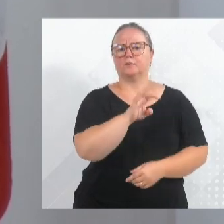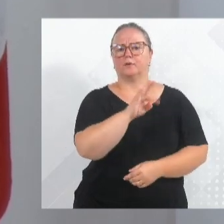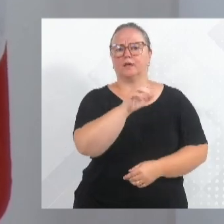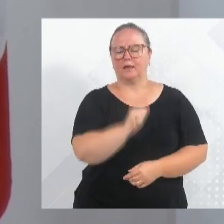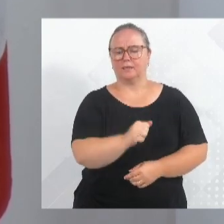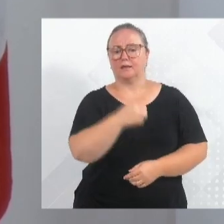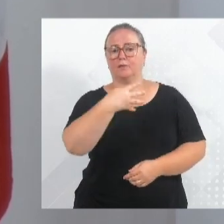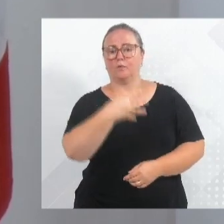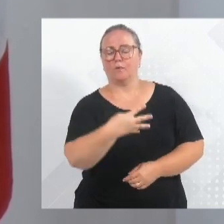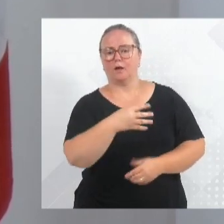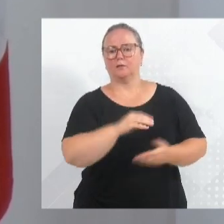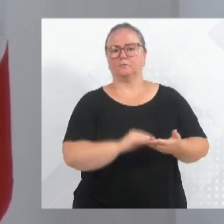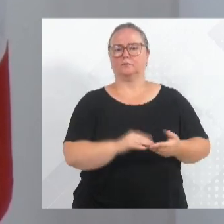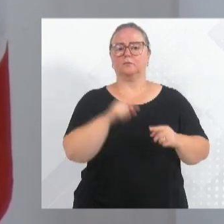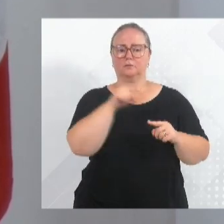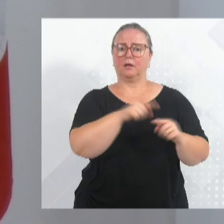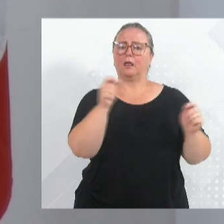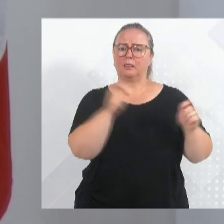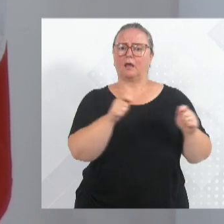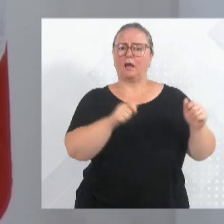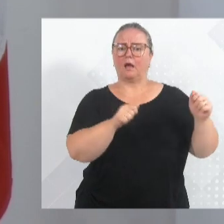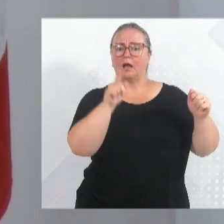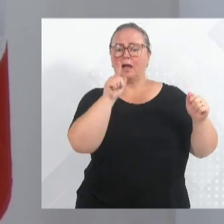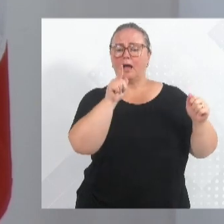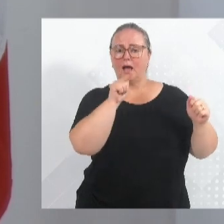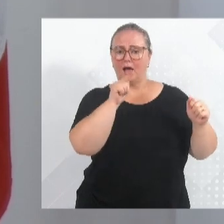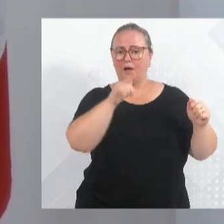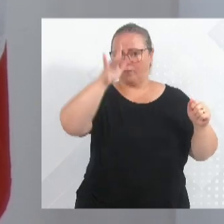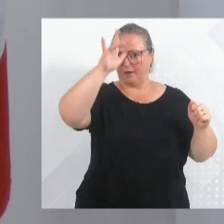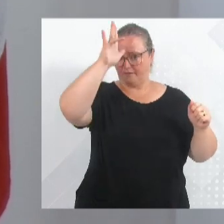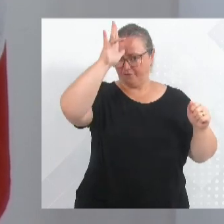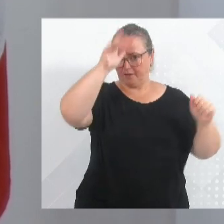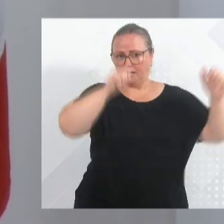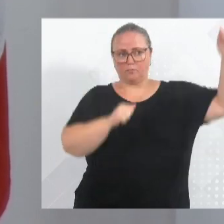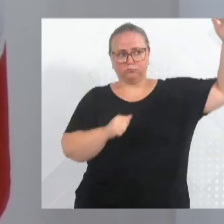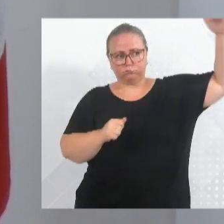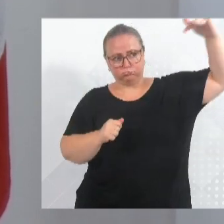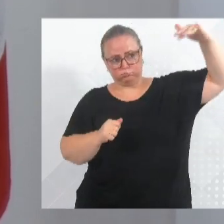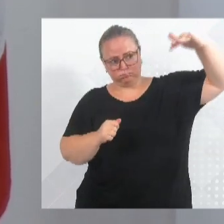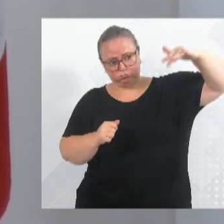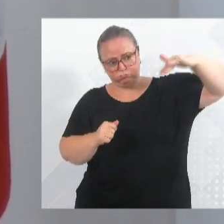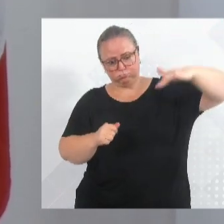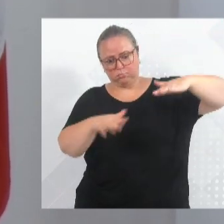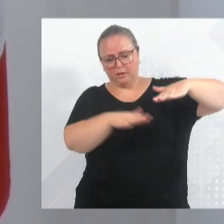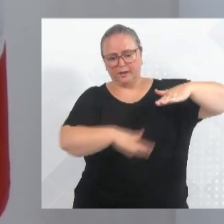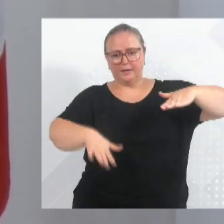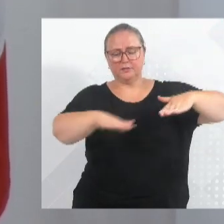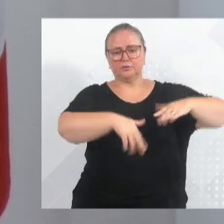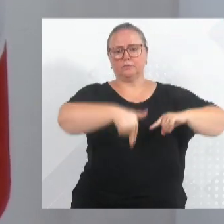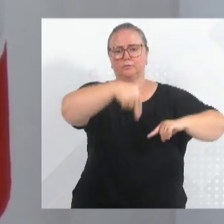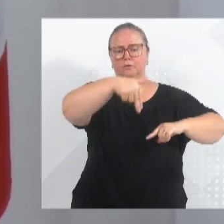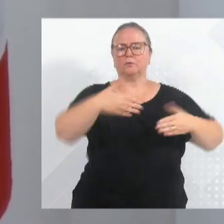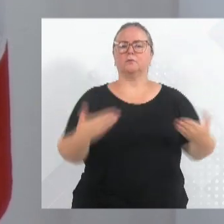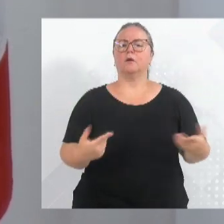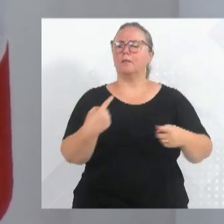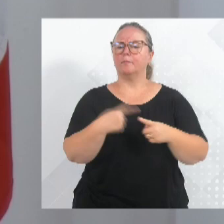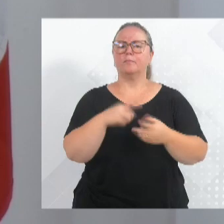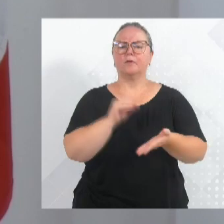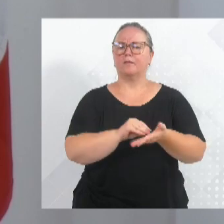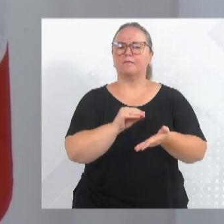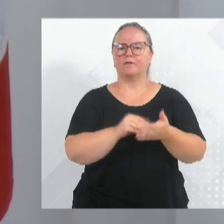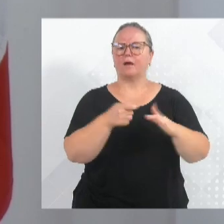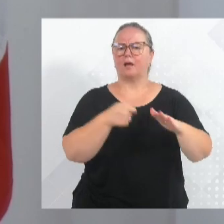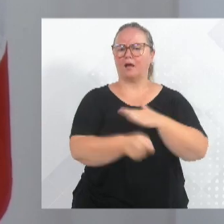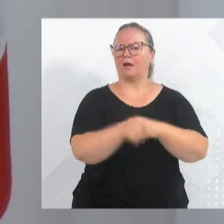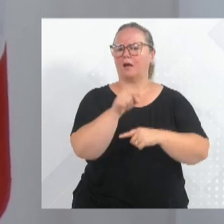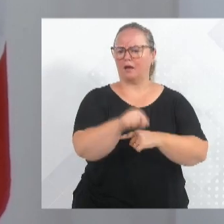ela possa trazer água da Serra da Vila para abastecer a região norte? Por que não há um investimento grande?